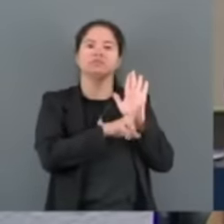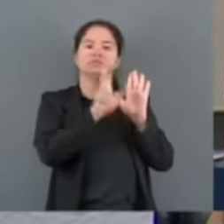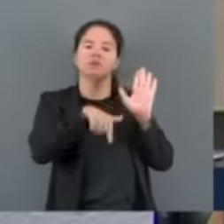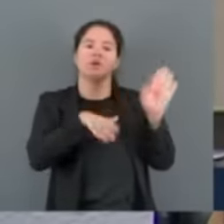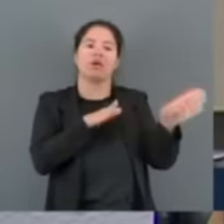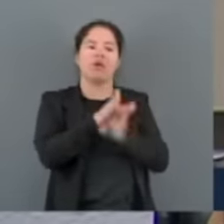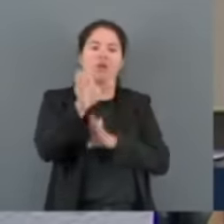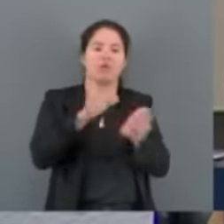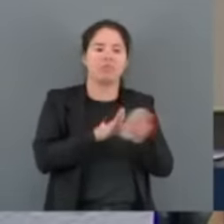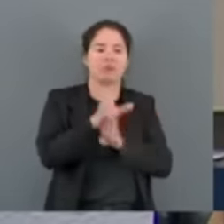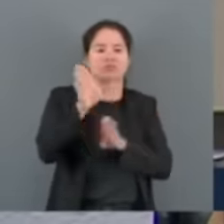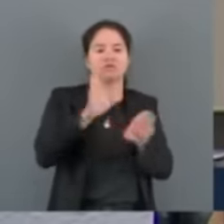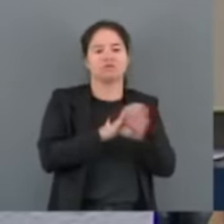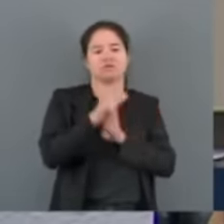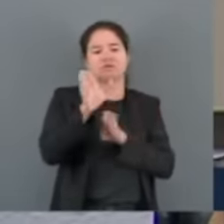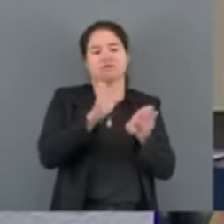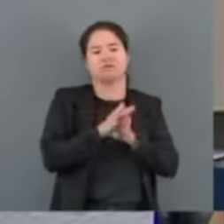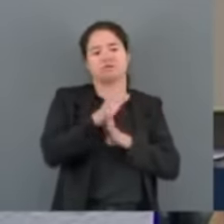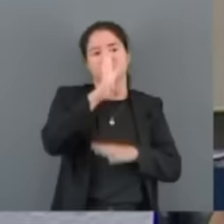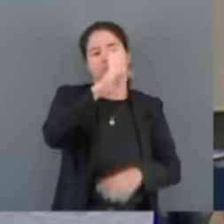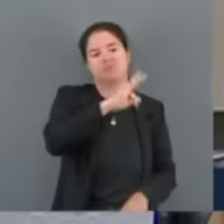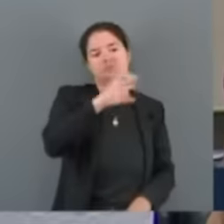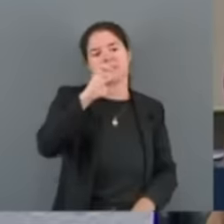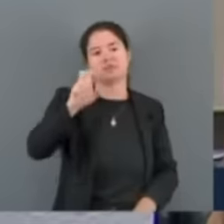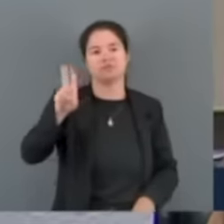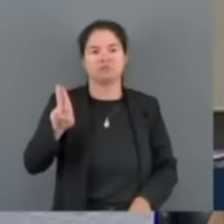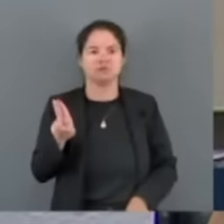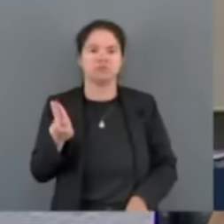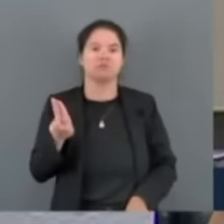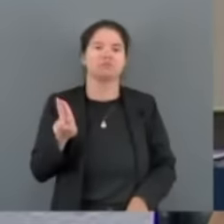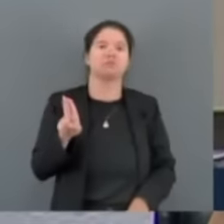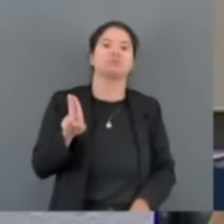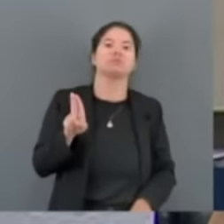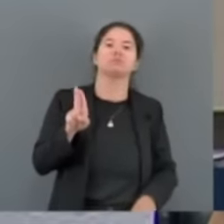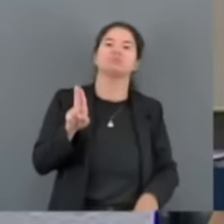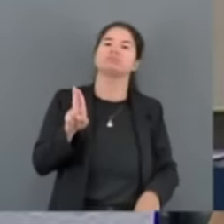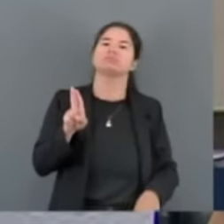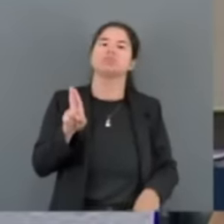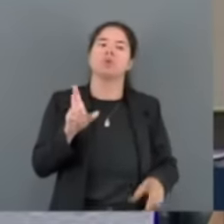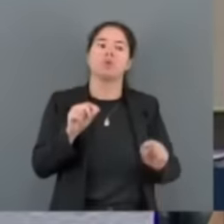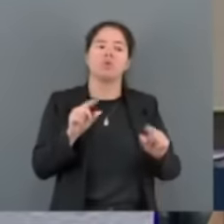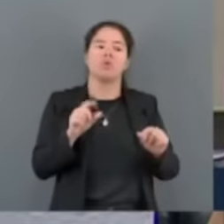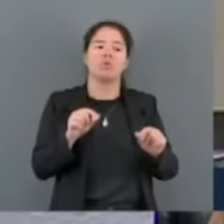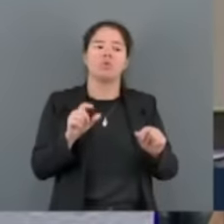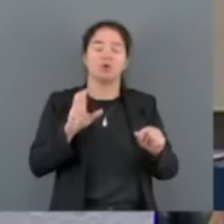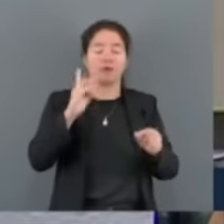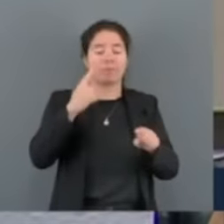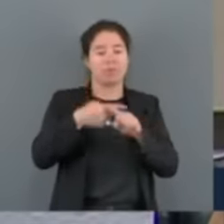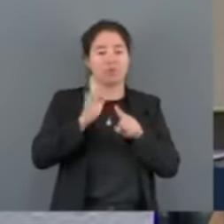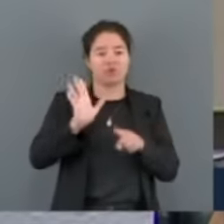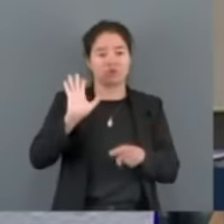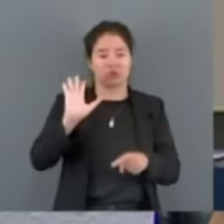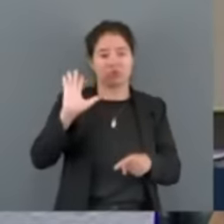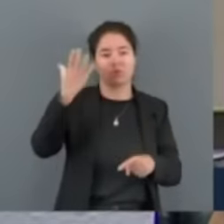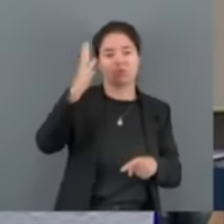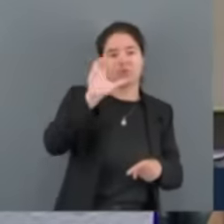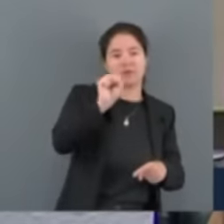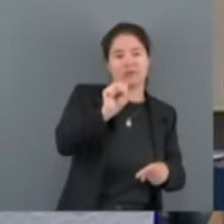do próprio Tribunal de Contas da União, a partir do momento que houve a decisão do Supremo Tribunal